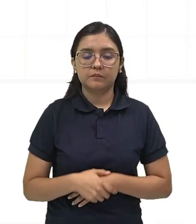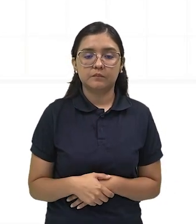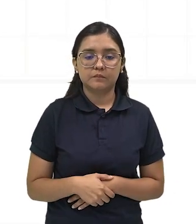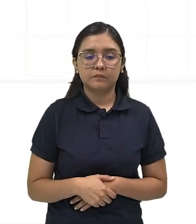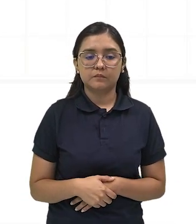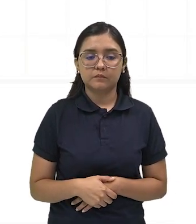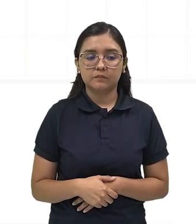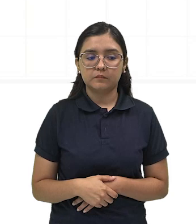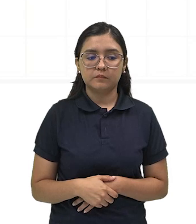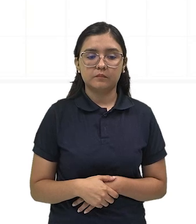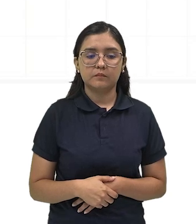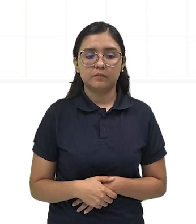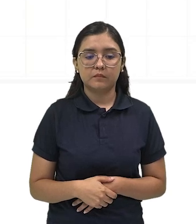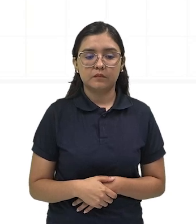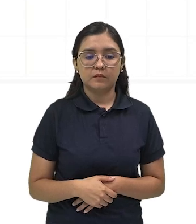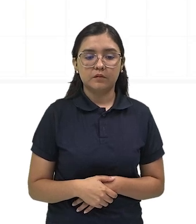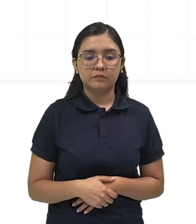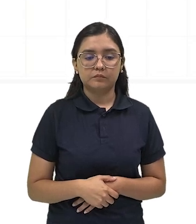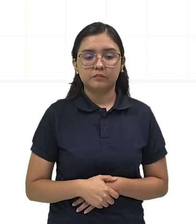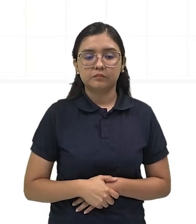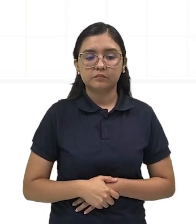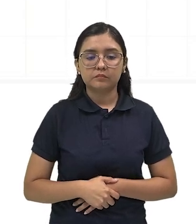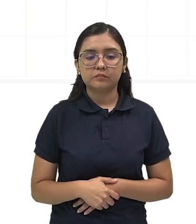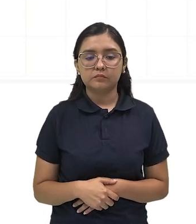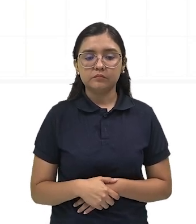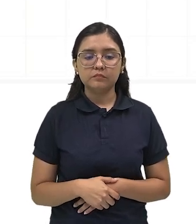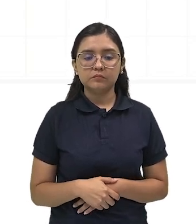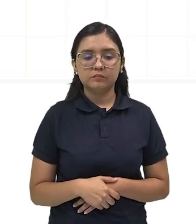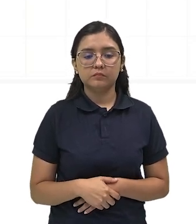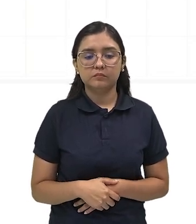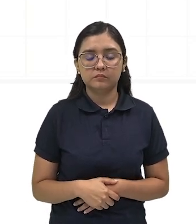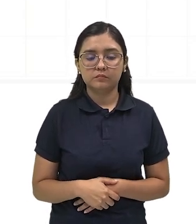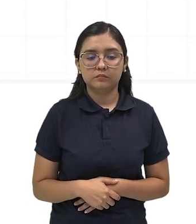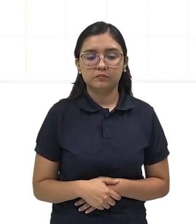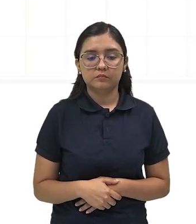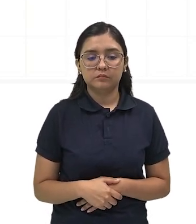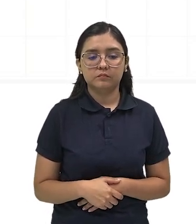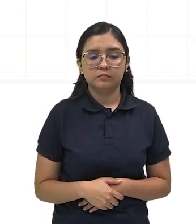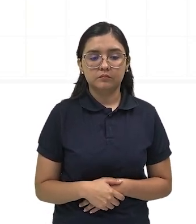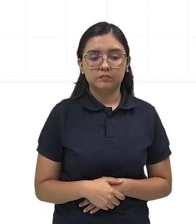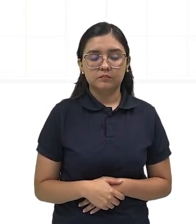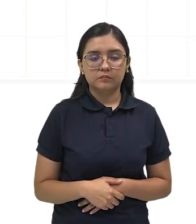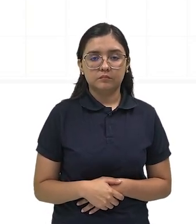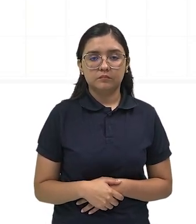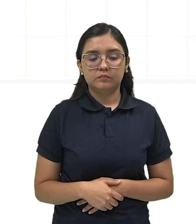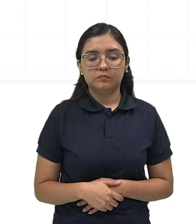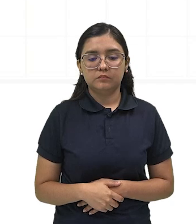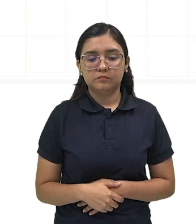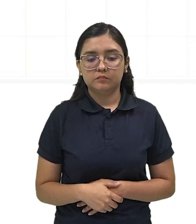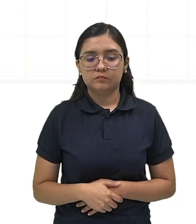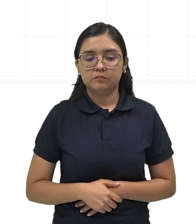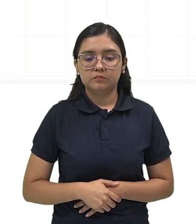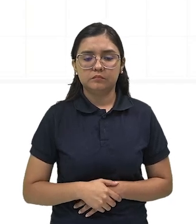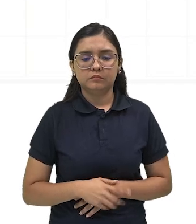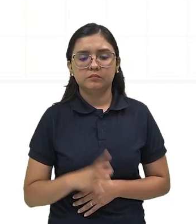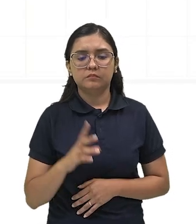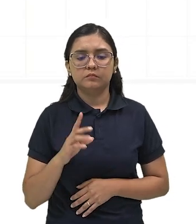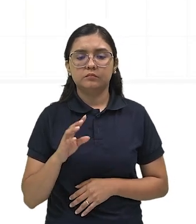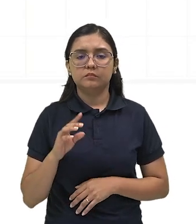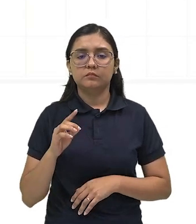O que acontece? O tempo é 1. Quando nós colocamos tempo igual a 2, o que